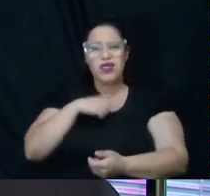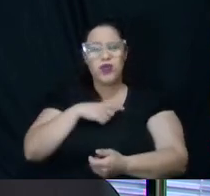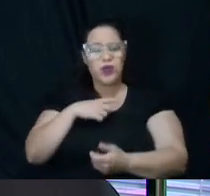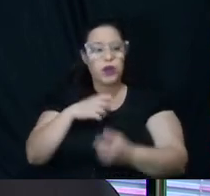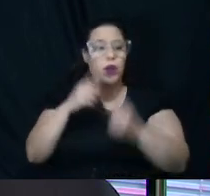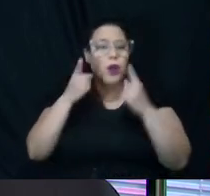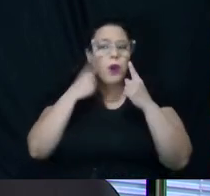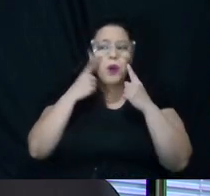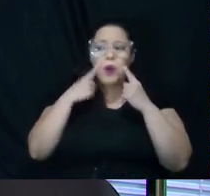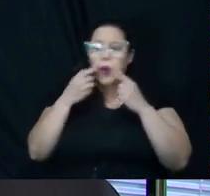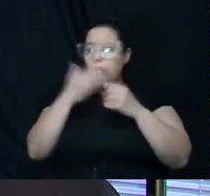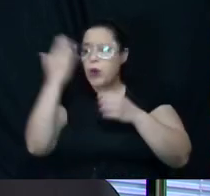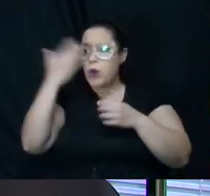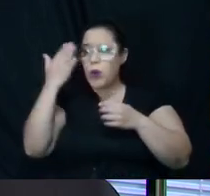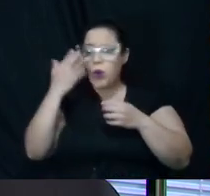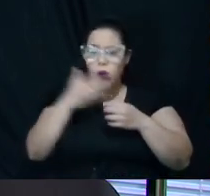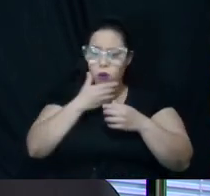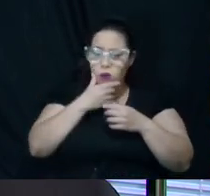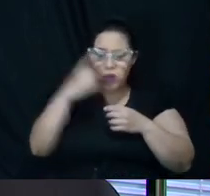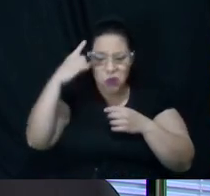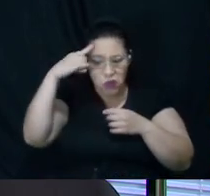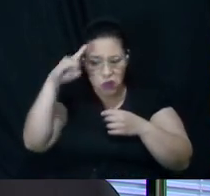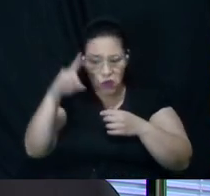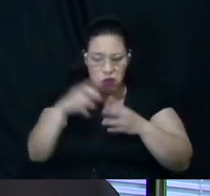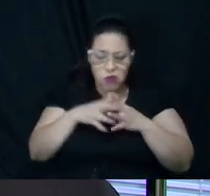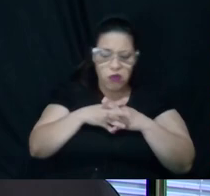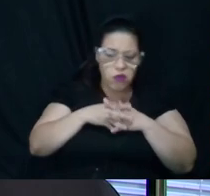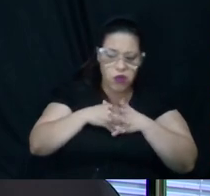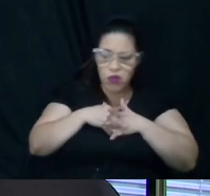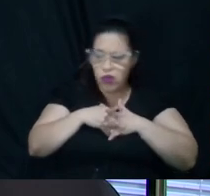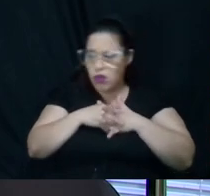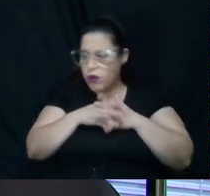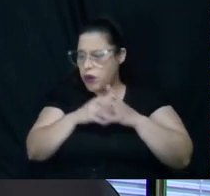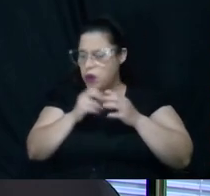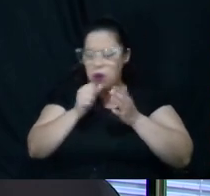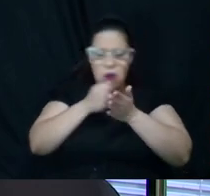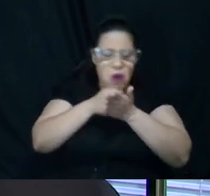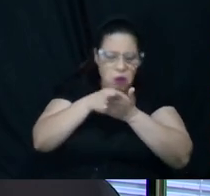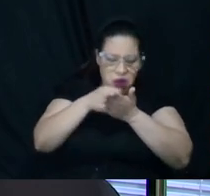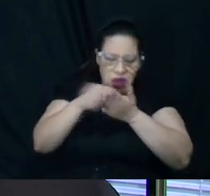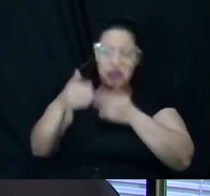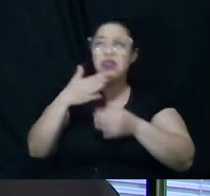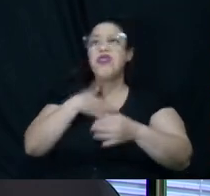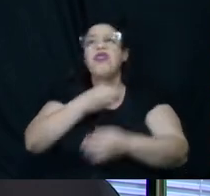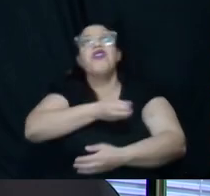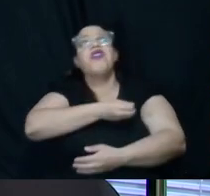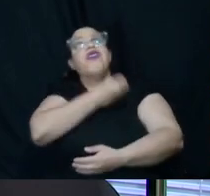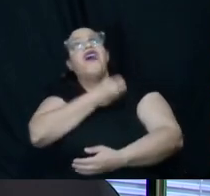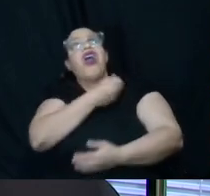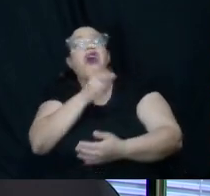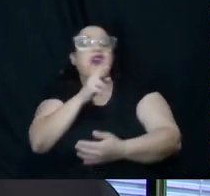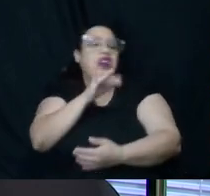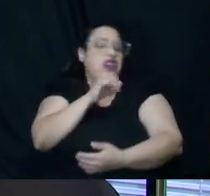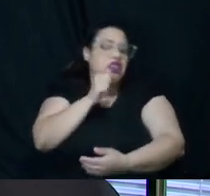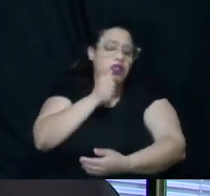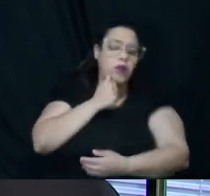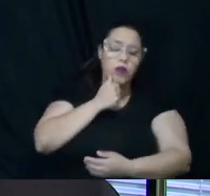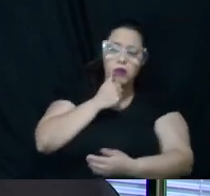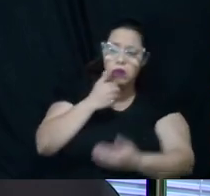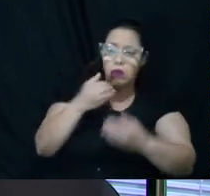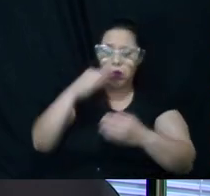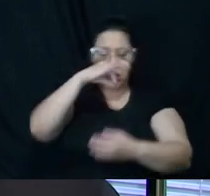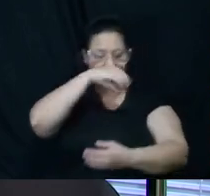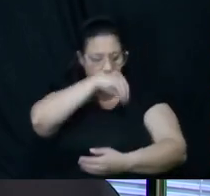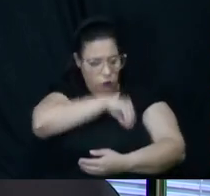dia a dia. Não adianta a gente saber que existe uma despesa na minha vida ou que existe uma receita que vai entrar meu salário no dia X, mas se eu